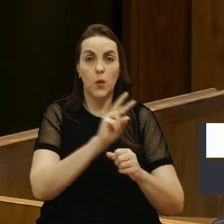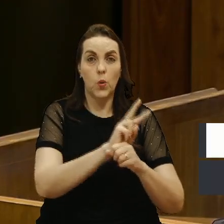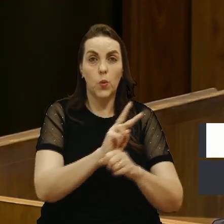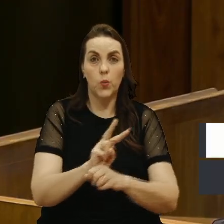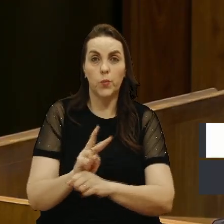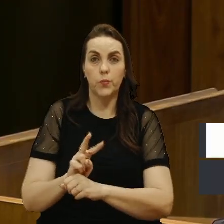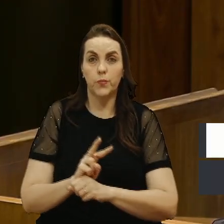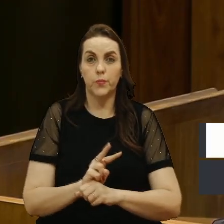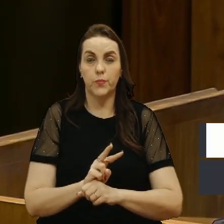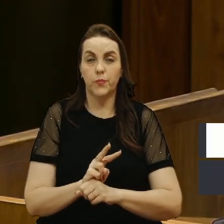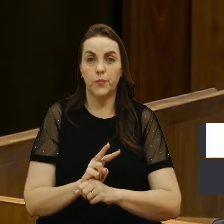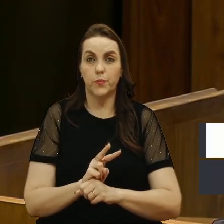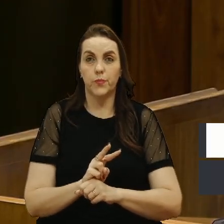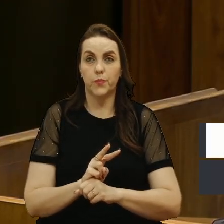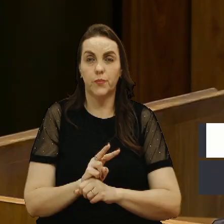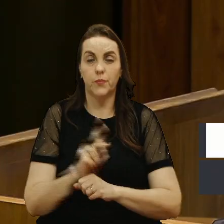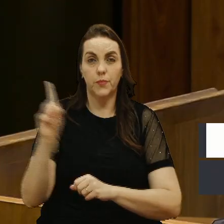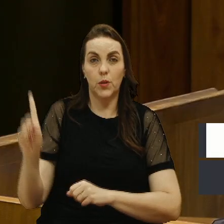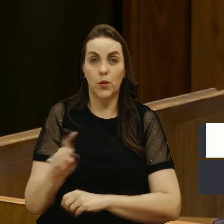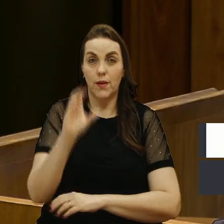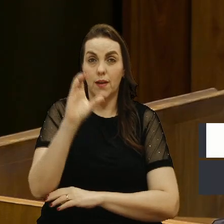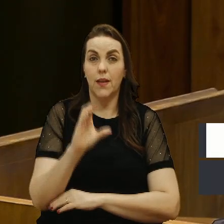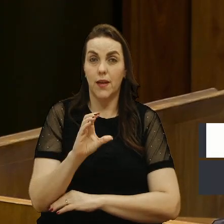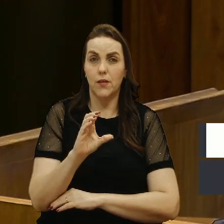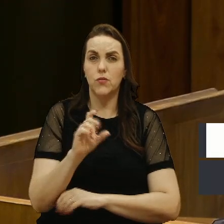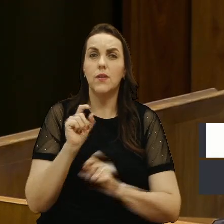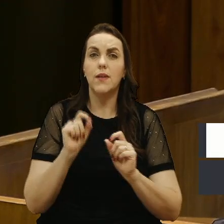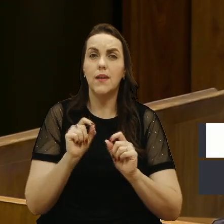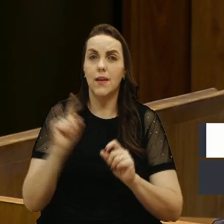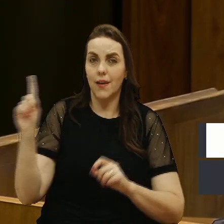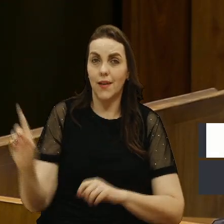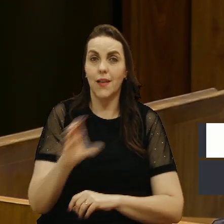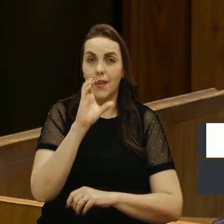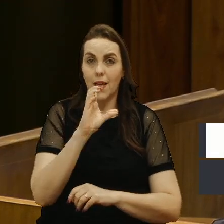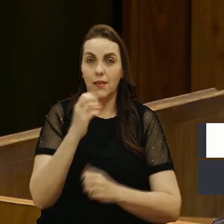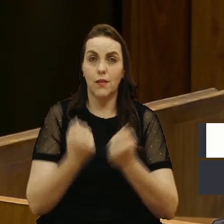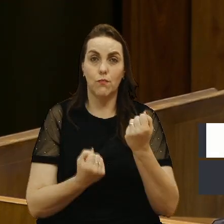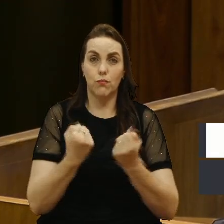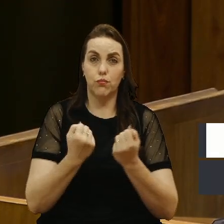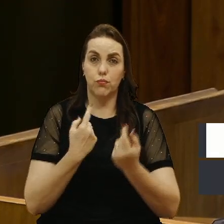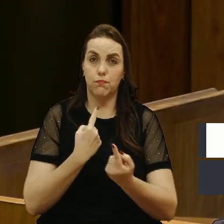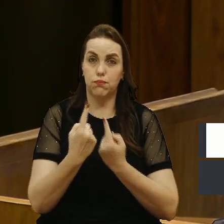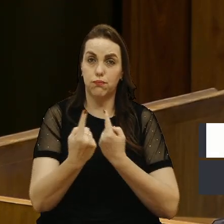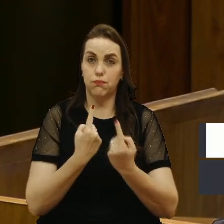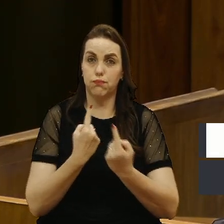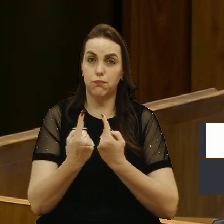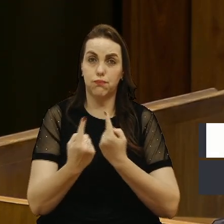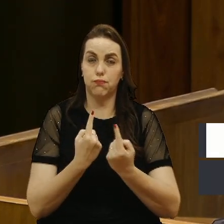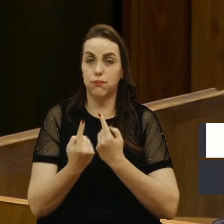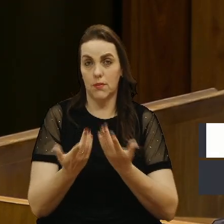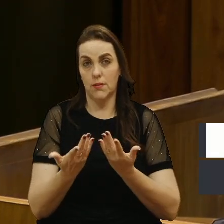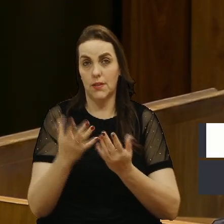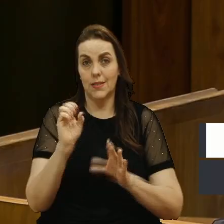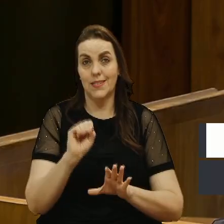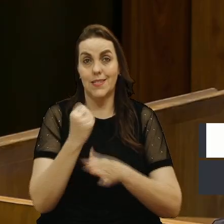pelo cliente da CSG, que é quem passa pela rodovia, e, logicamente, a segurança está sempre em primeiro